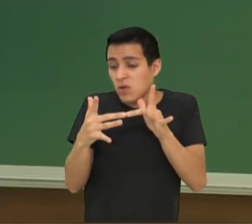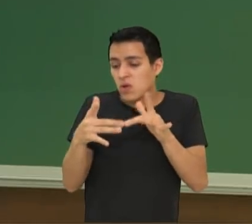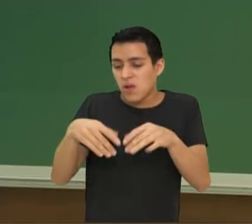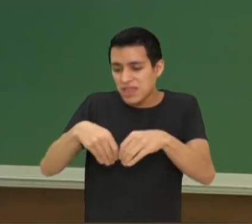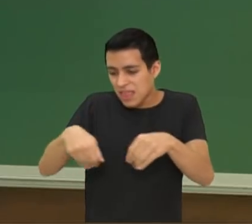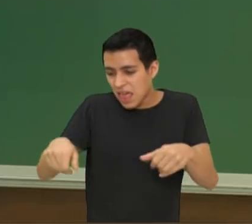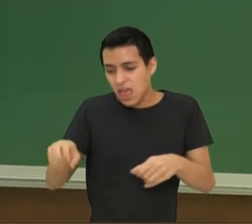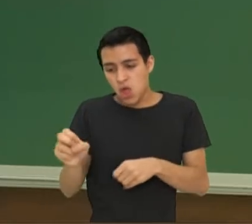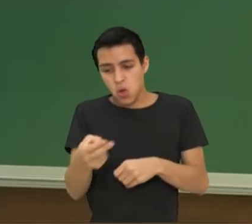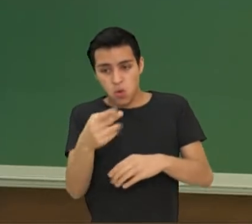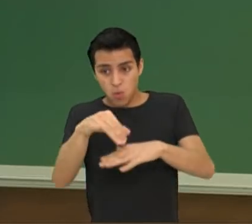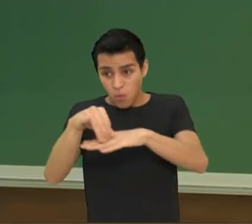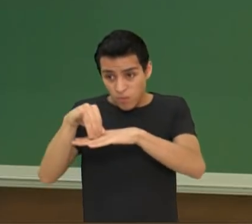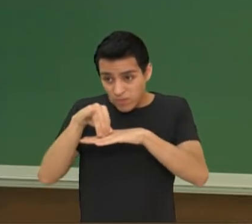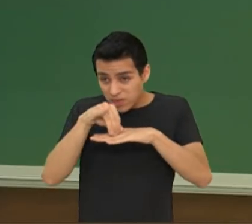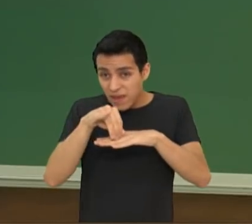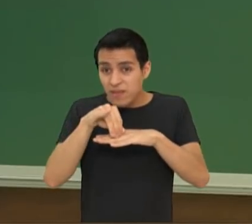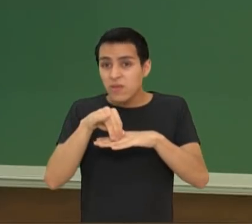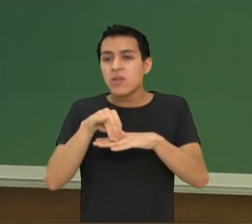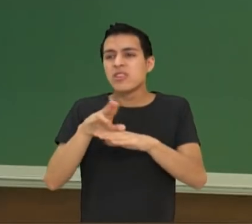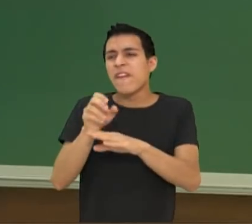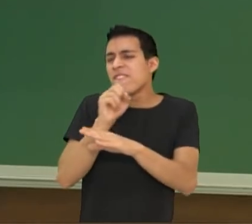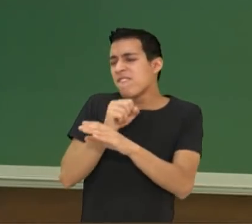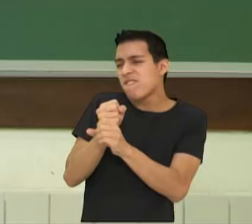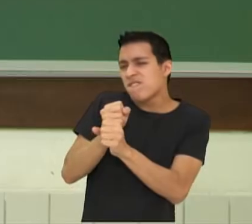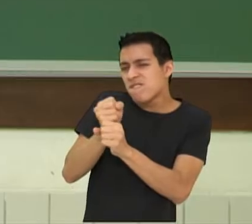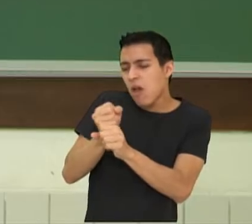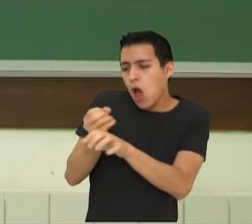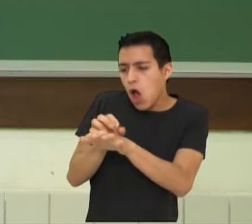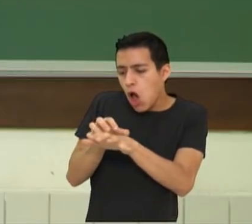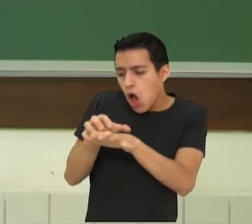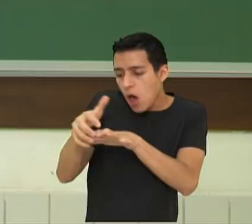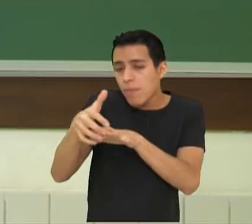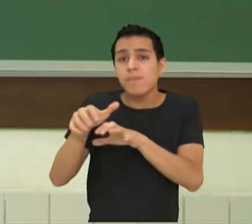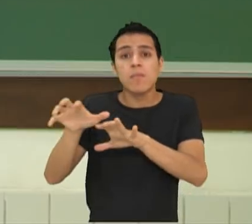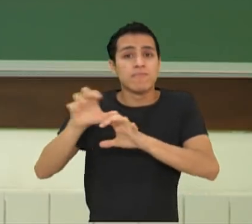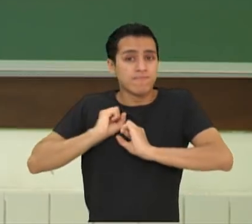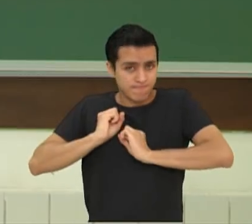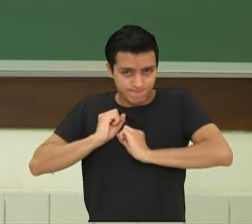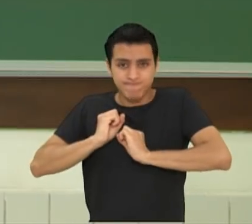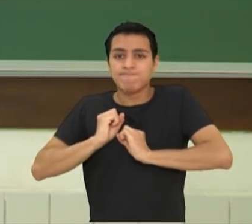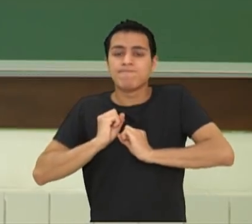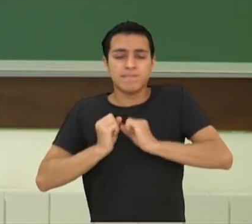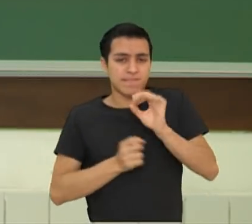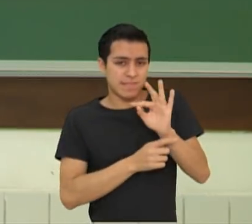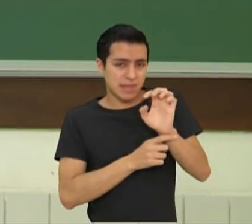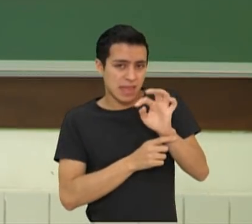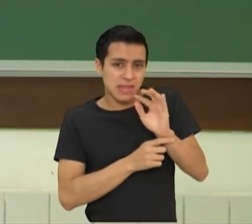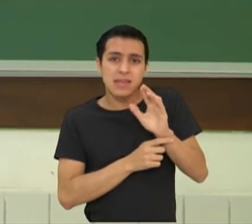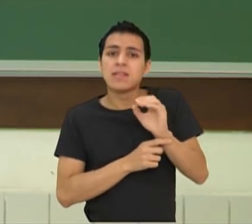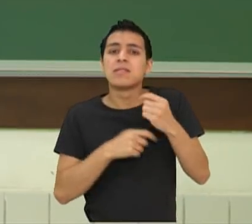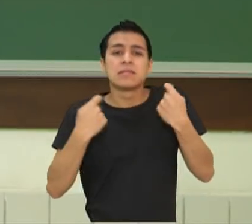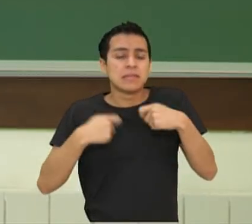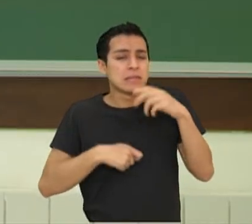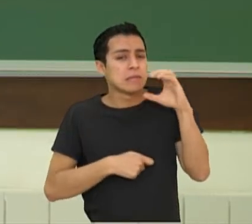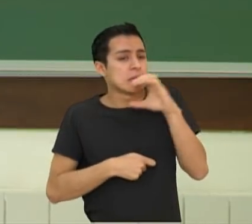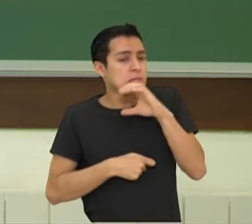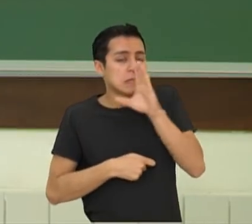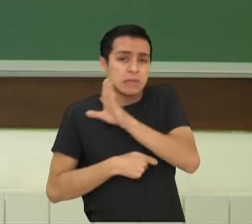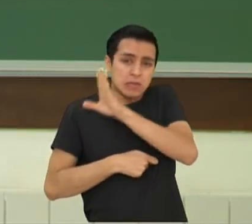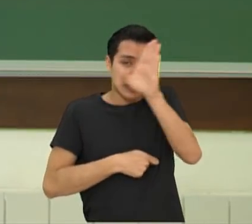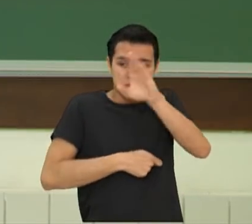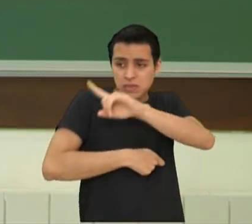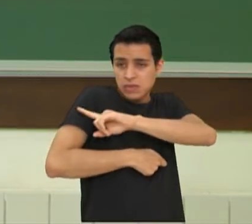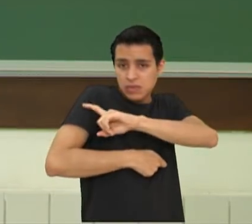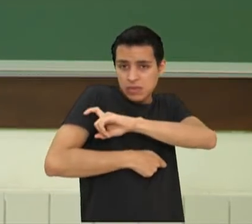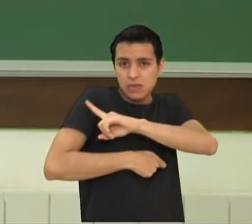solo ou com algum objeto enferrujado, você pode acabar se contaminando com o tétano. Tem que correr, pessoal, no posto de